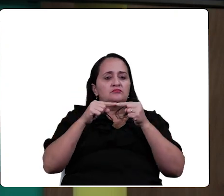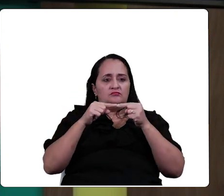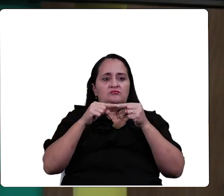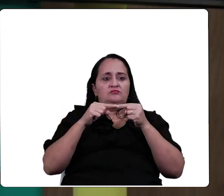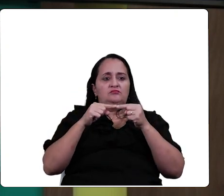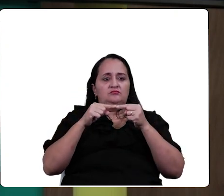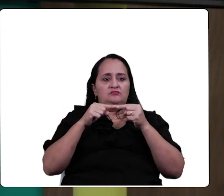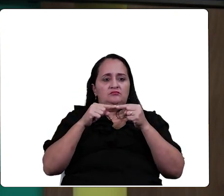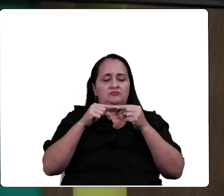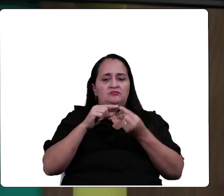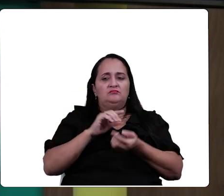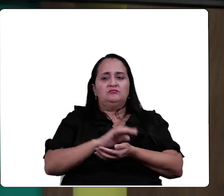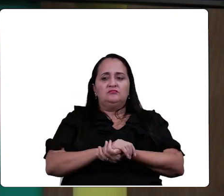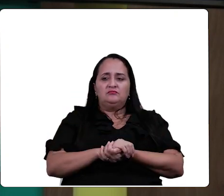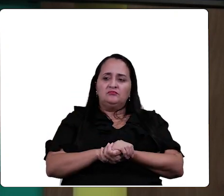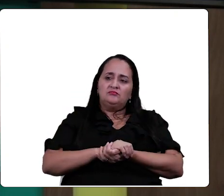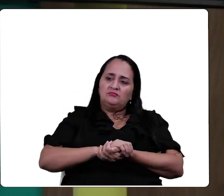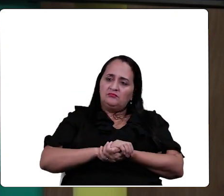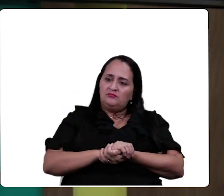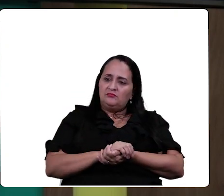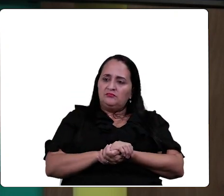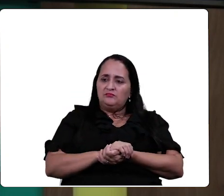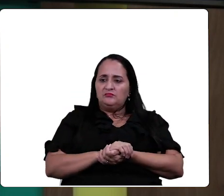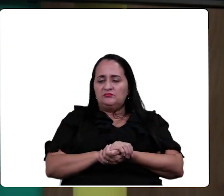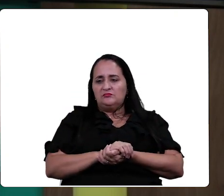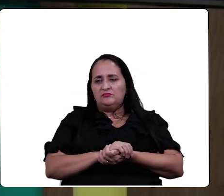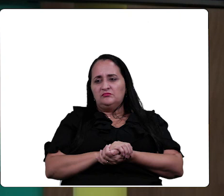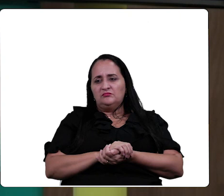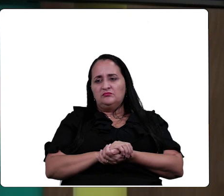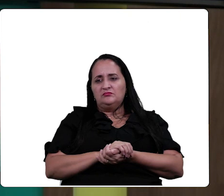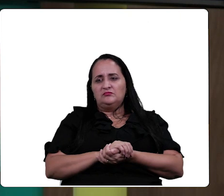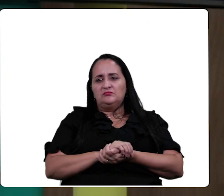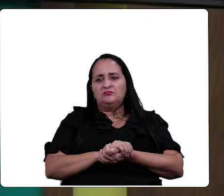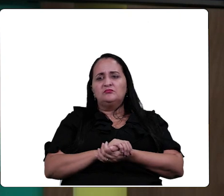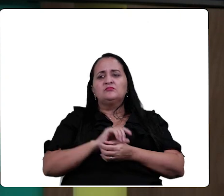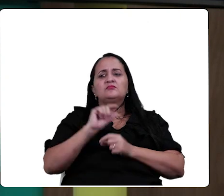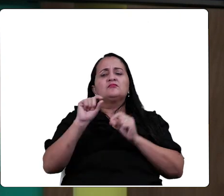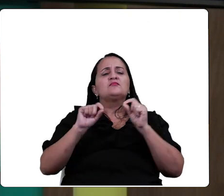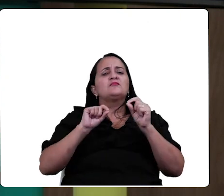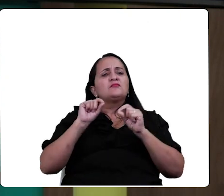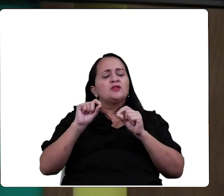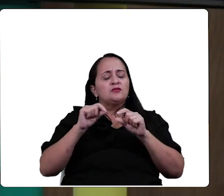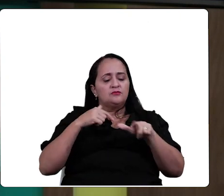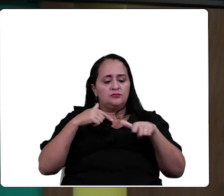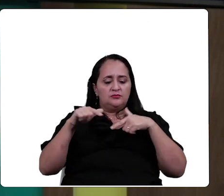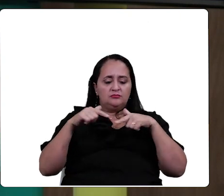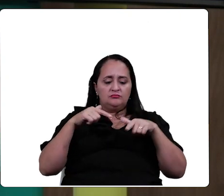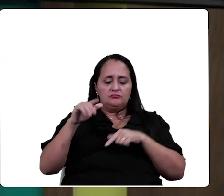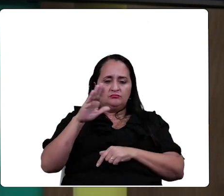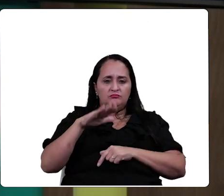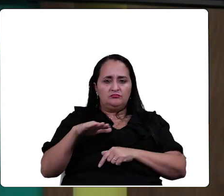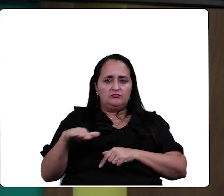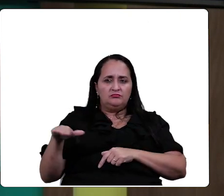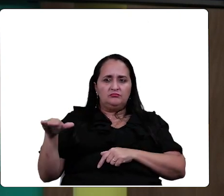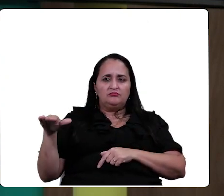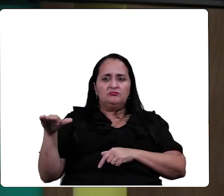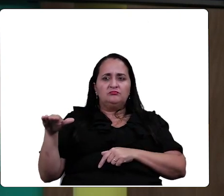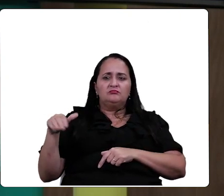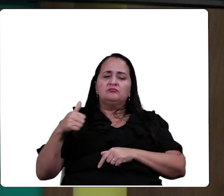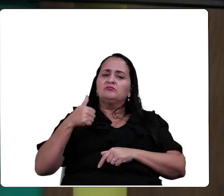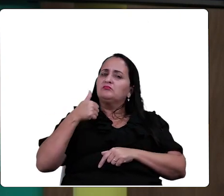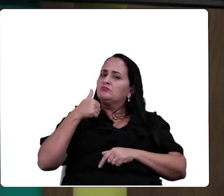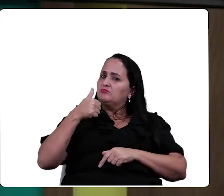para a minha questão, para resolver a minha questão. O título me falou lá sobre trabalho infantil,